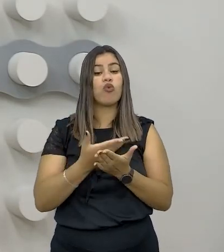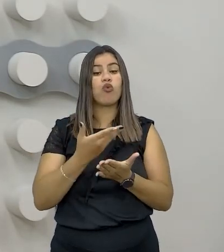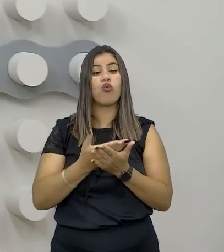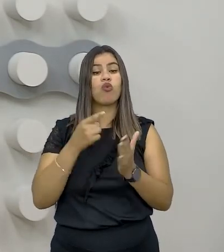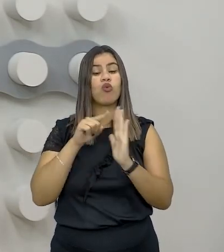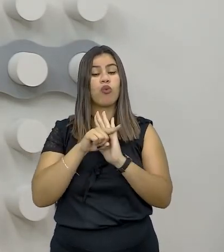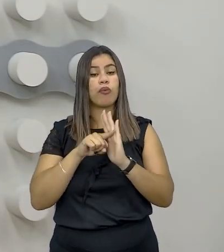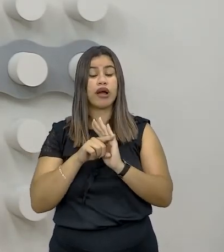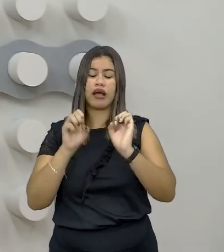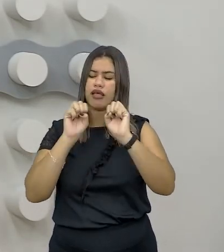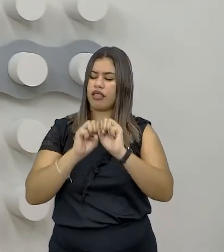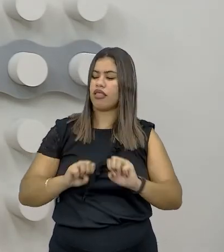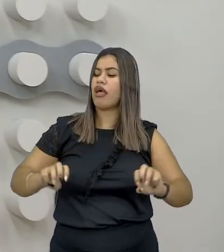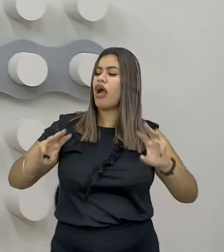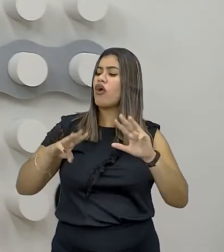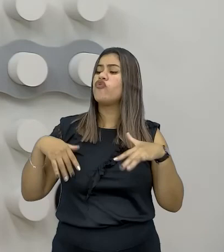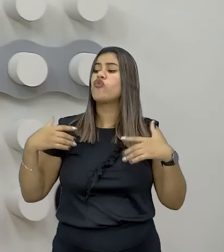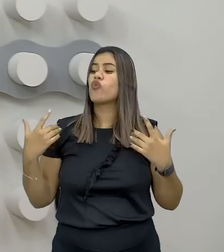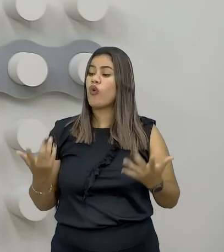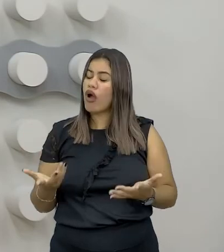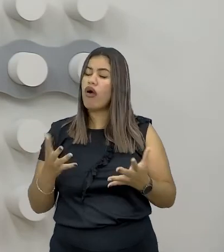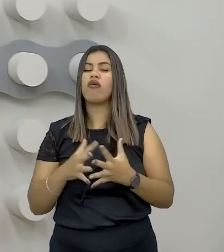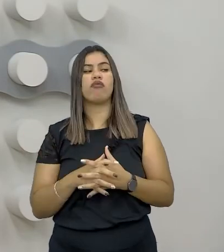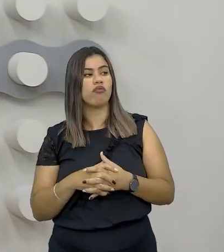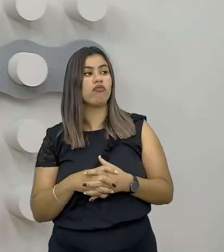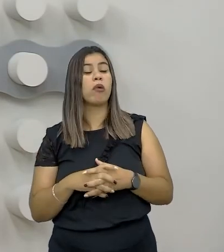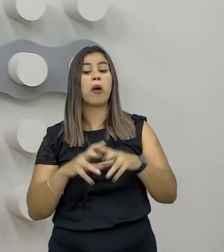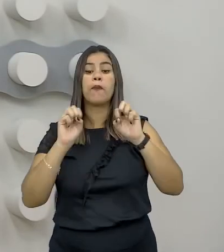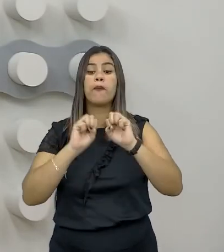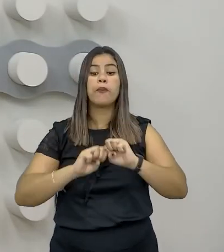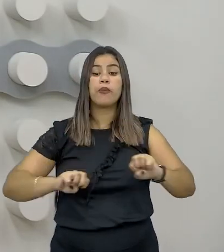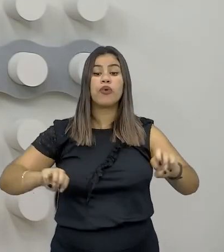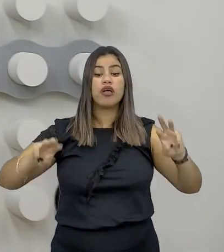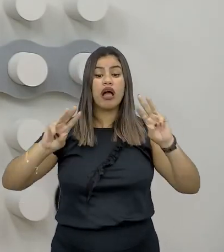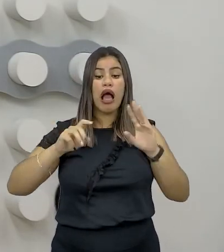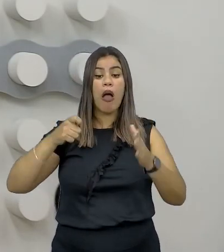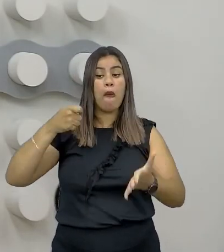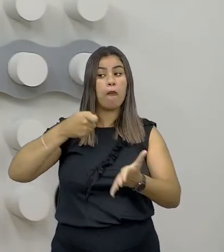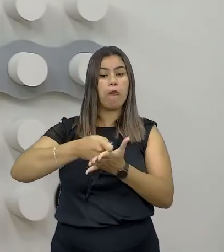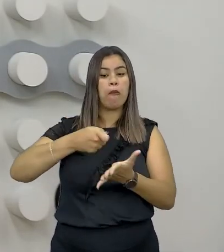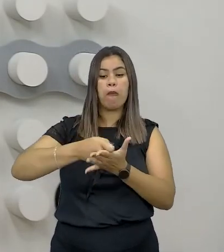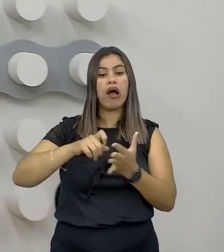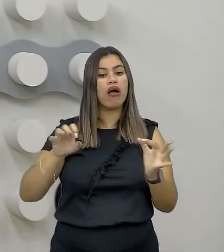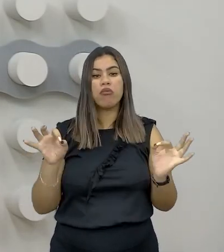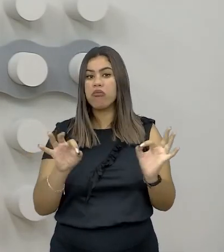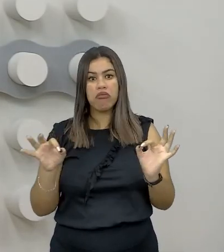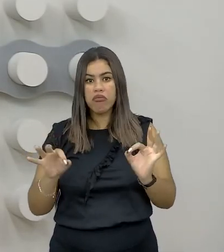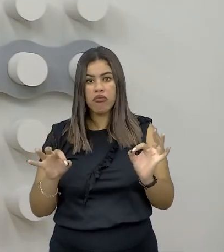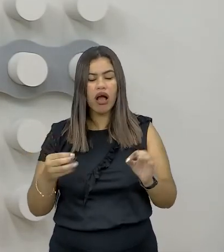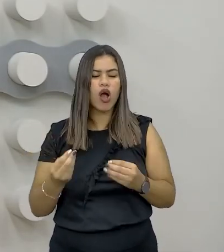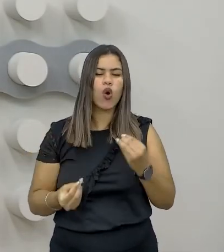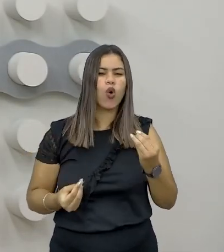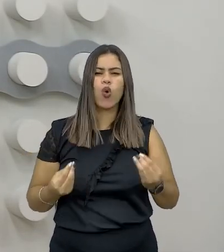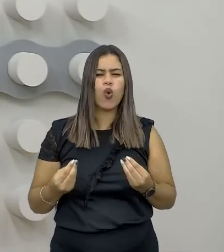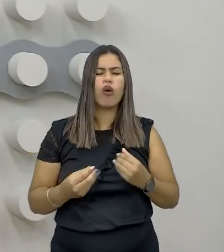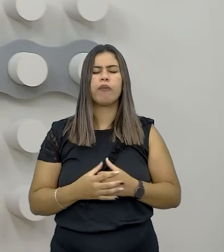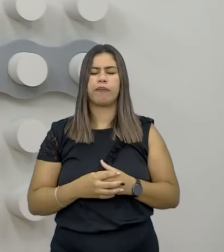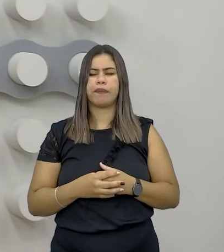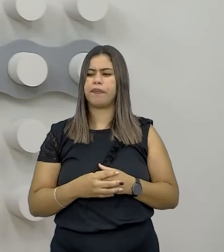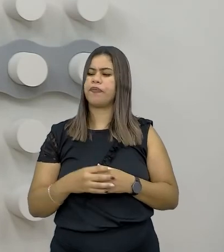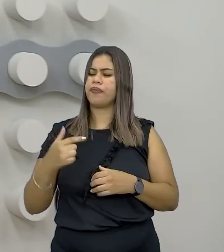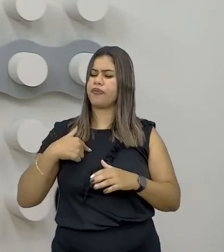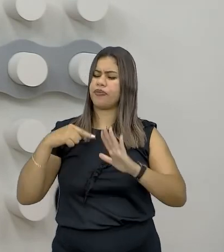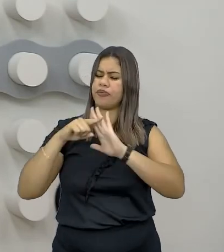pode ser consultado, quais são aqueles sites que não tem aquele rigor todo, como que eu devo fazer